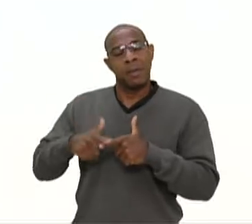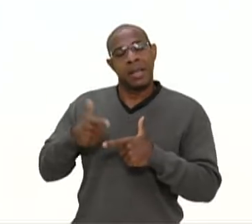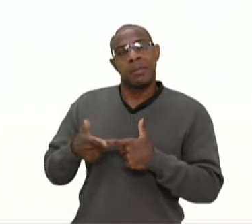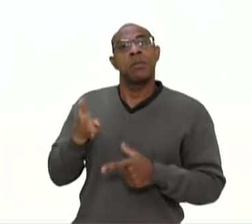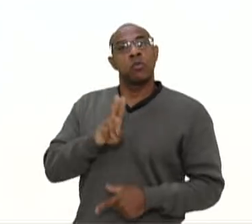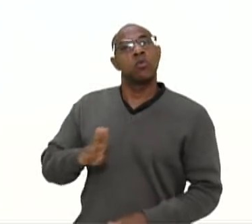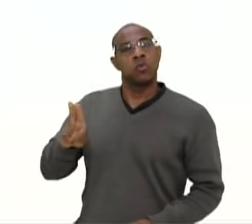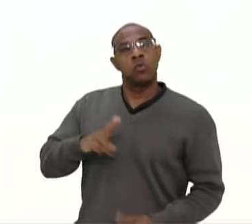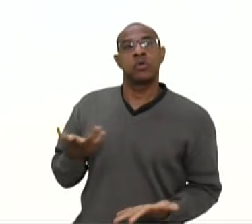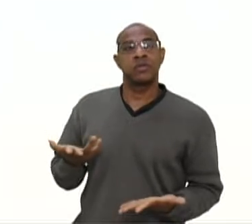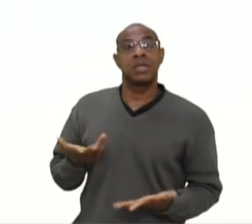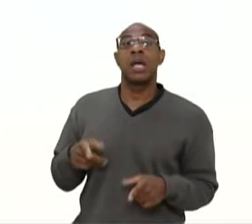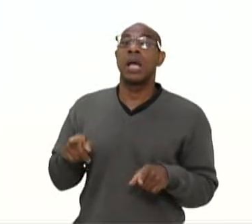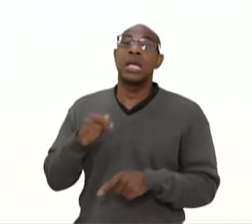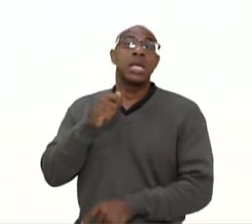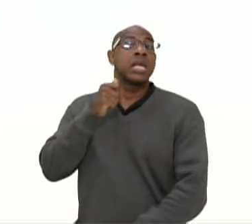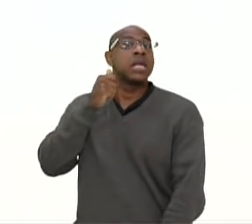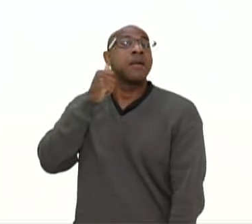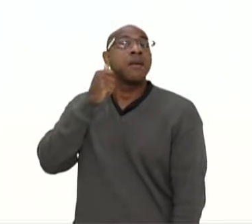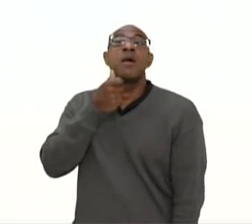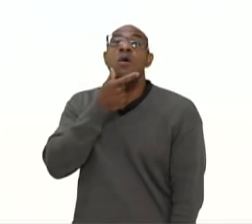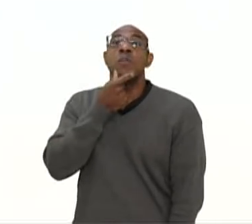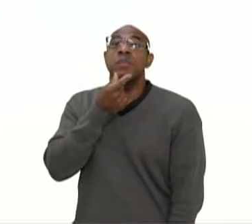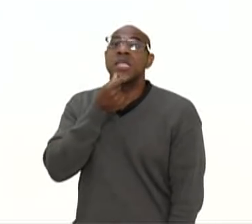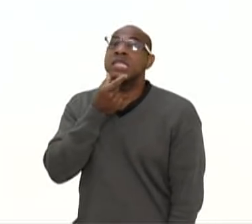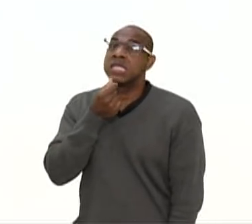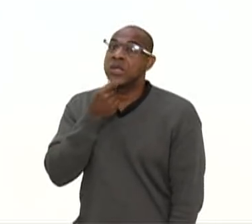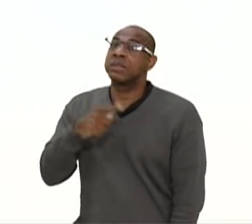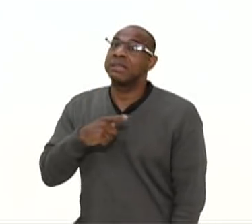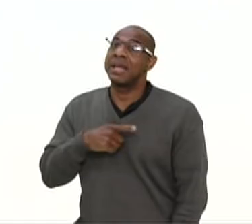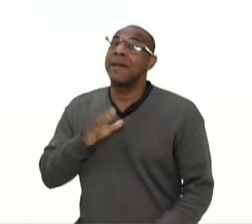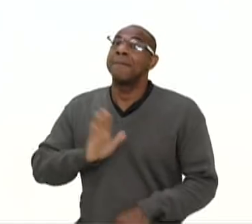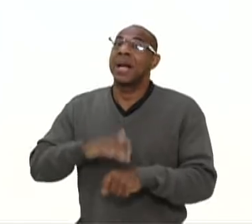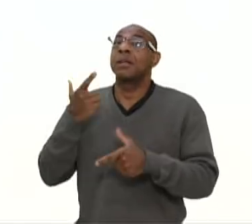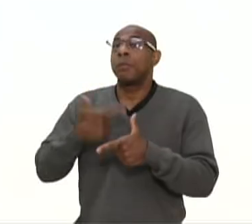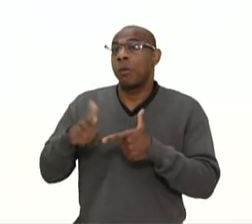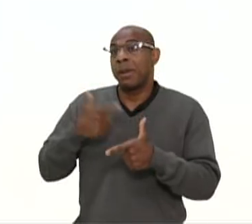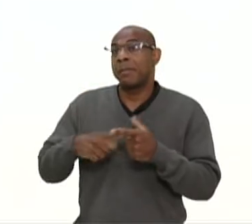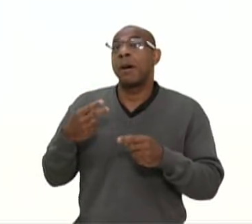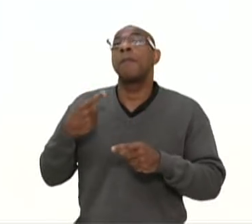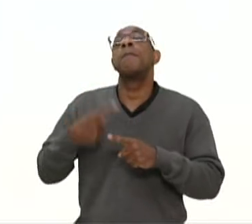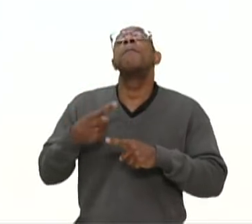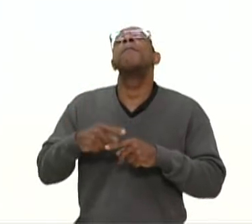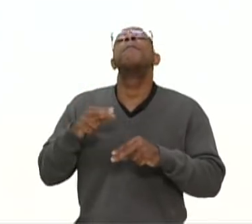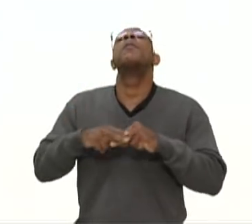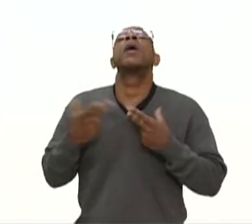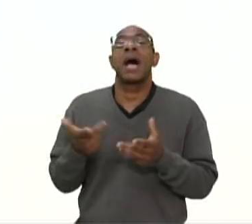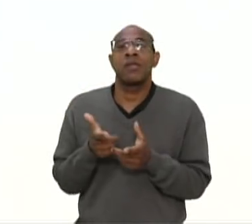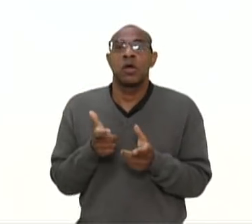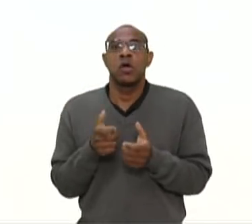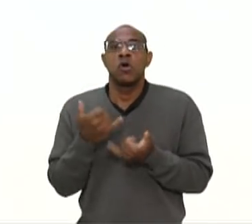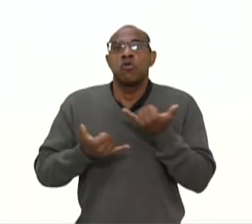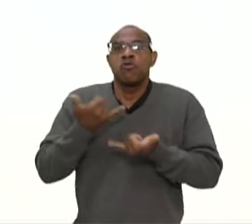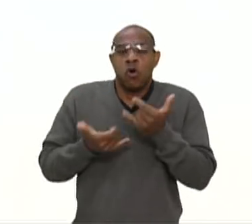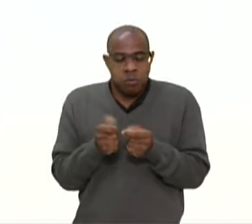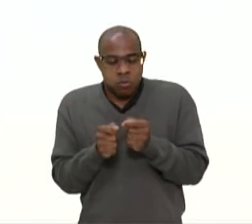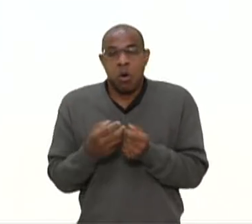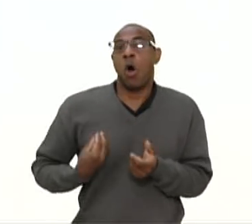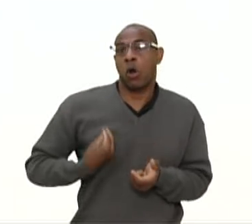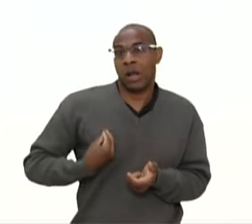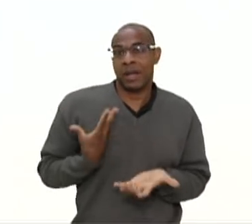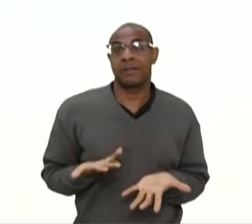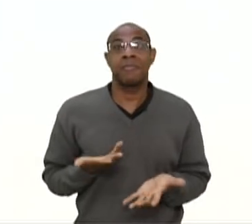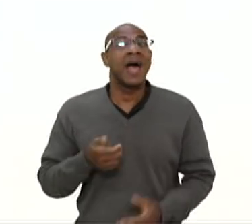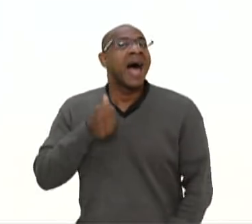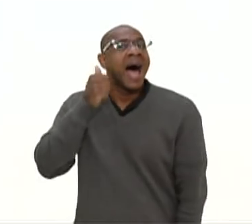do seu uso. E meninos têm mais problemas devido aos jogos online. Enquanto as meninas fazem o uso